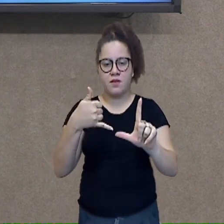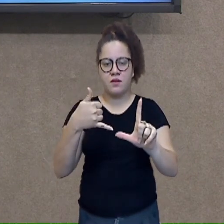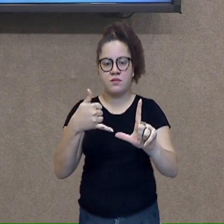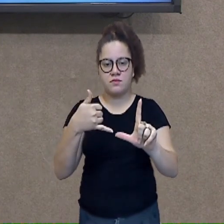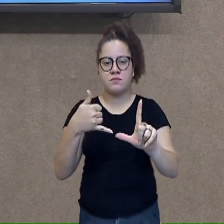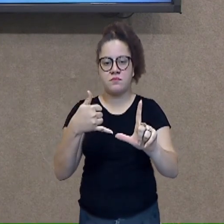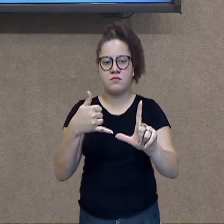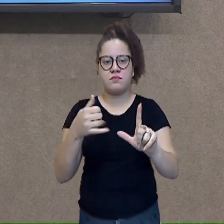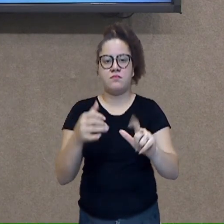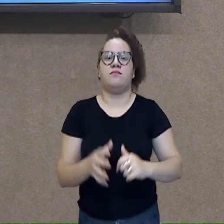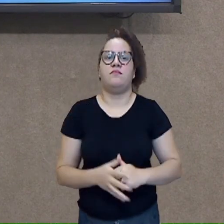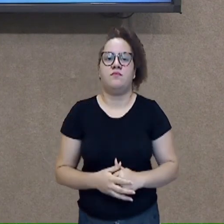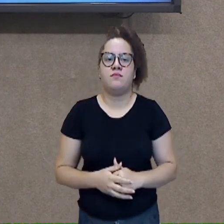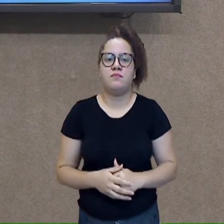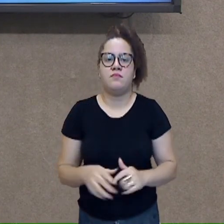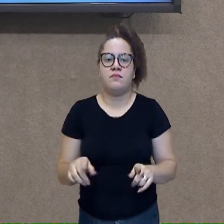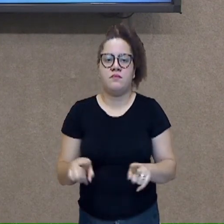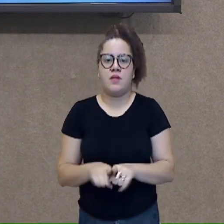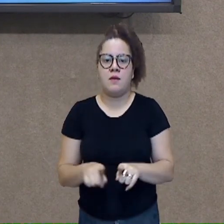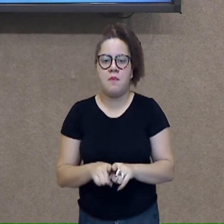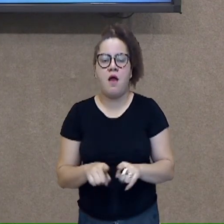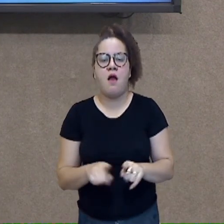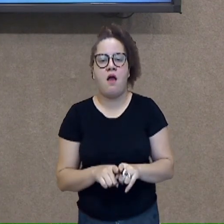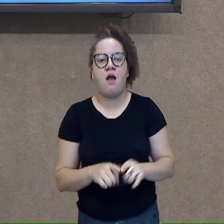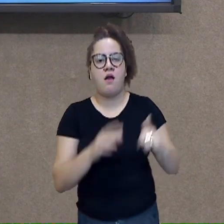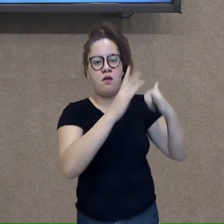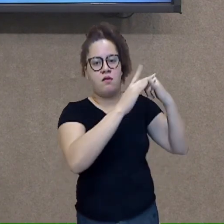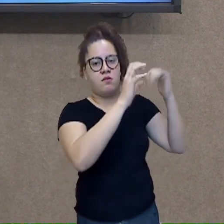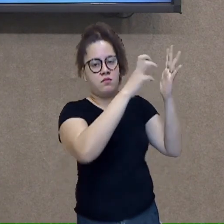que aparece no canto da tela e se inscreva em